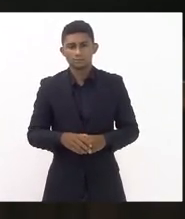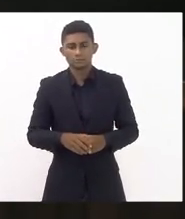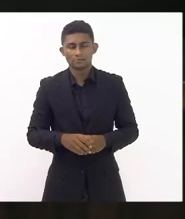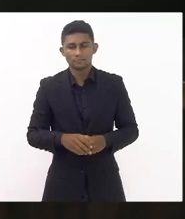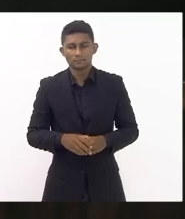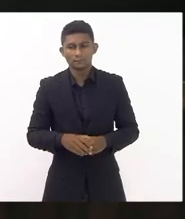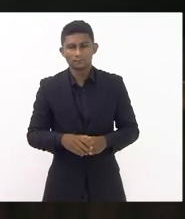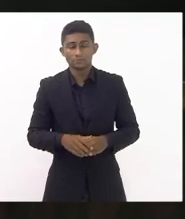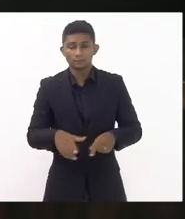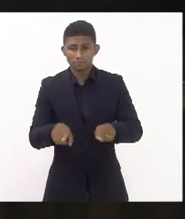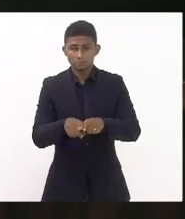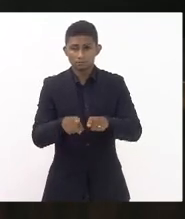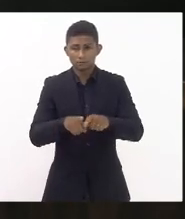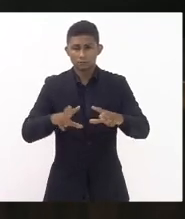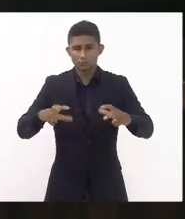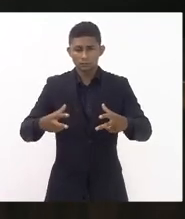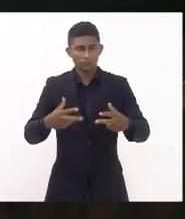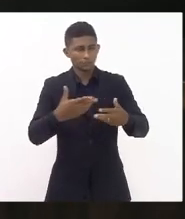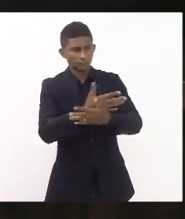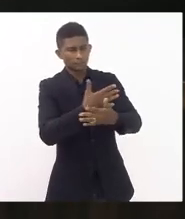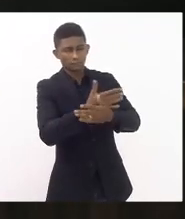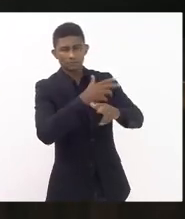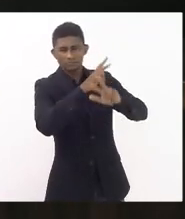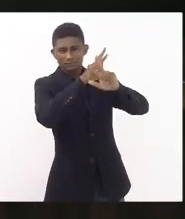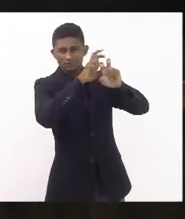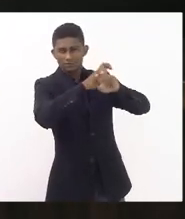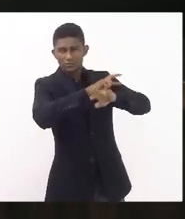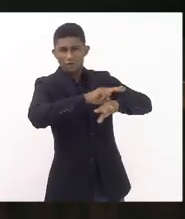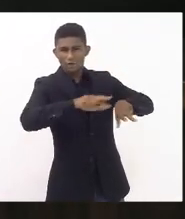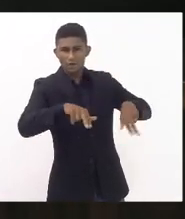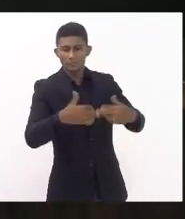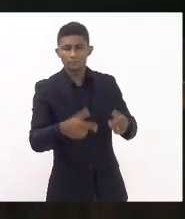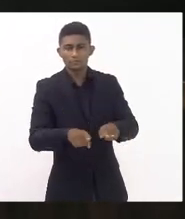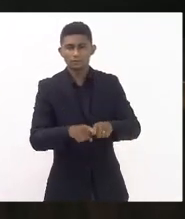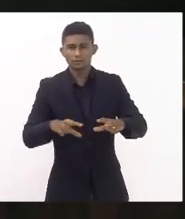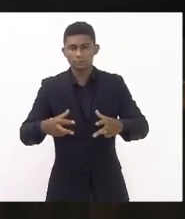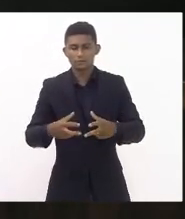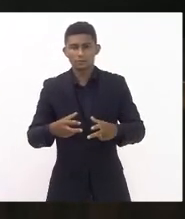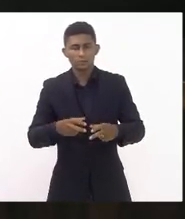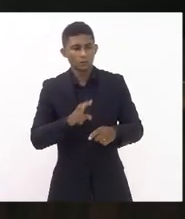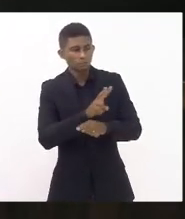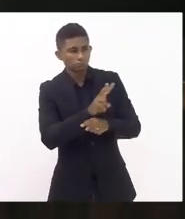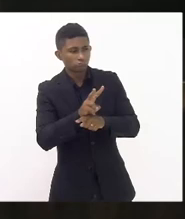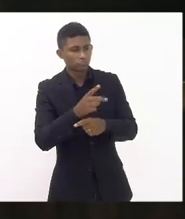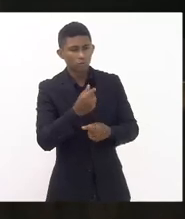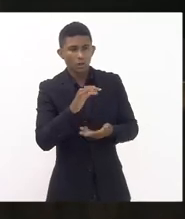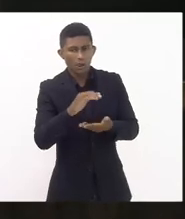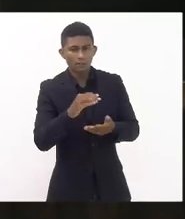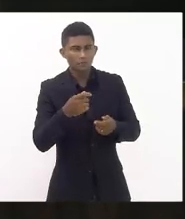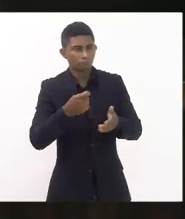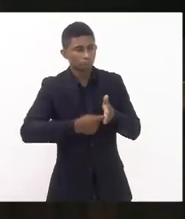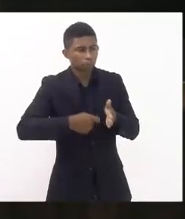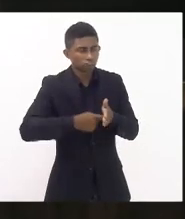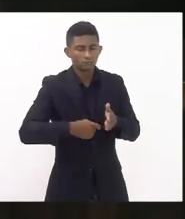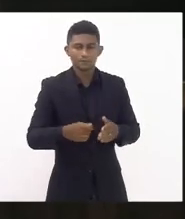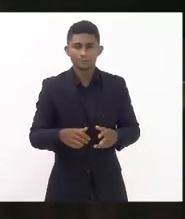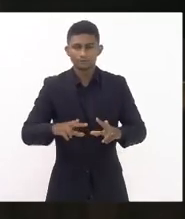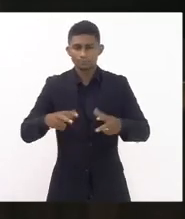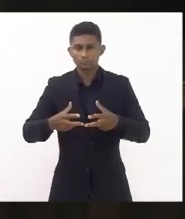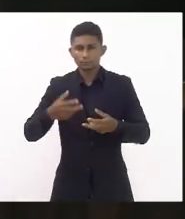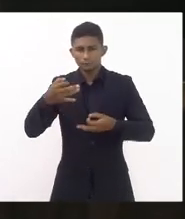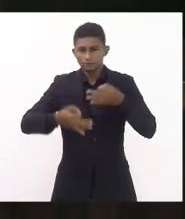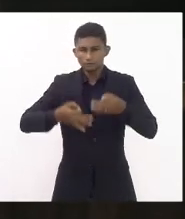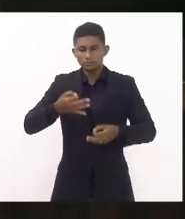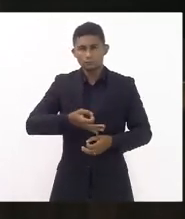Pesqueira, de Assuntos Municipais e Desenvolvimento Regional, de Orçamentos, Finanças, Fiscalização Financeira e Controle. Para emitir parecer pela Constituição e Justiça, deputado